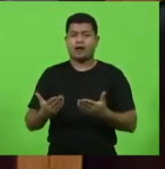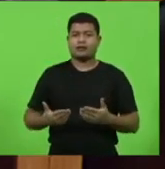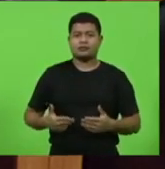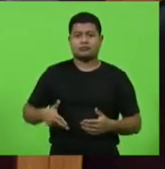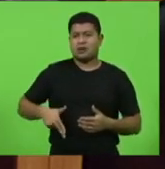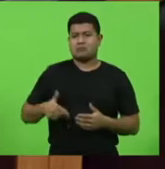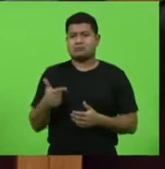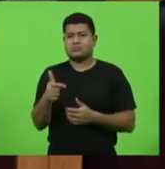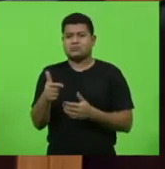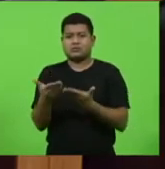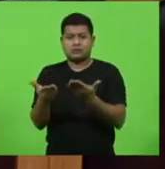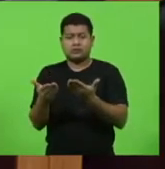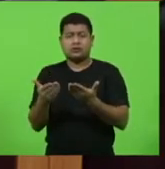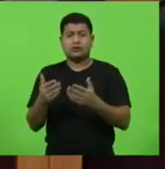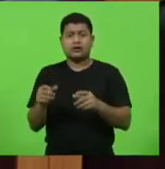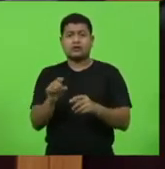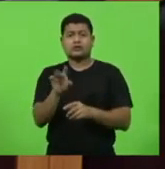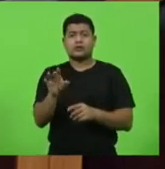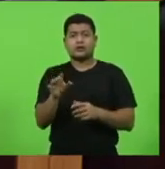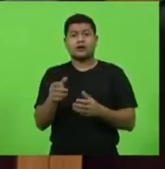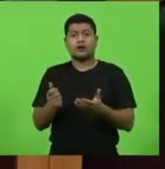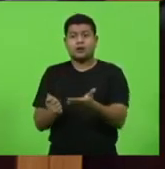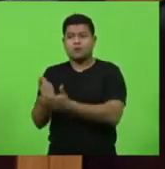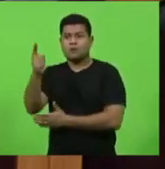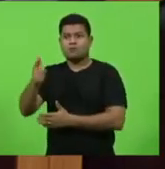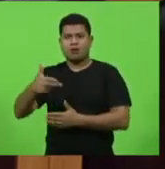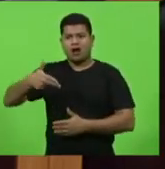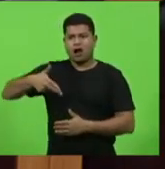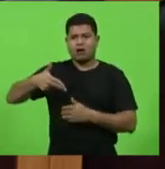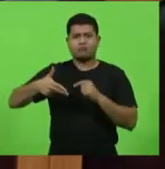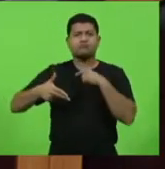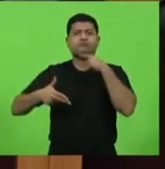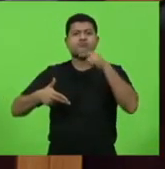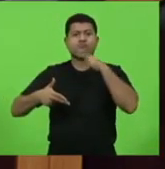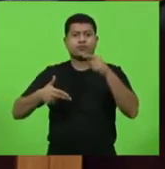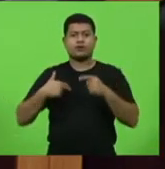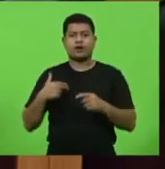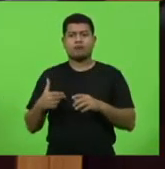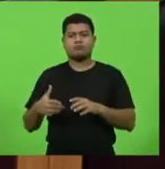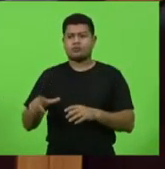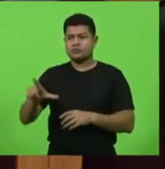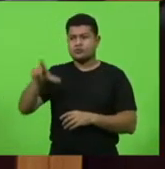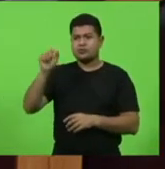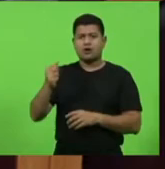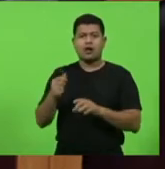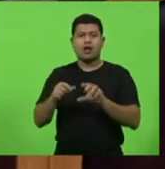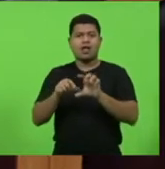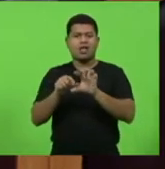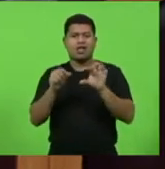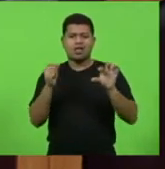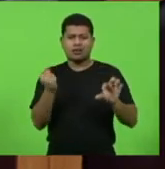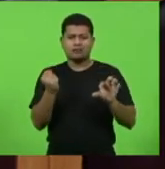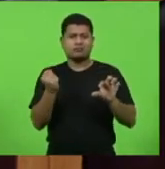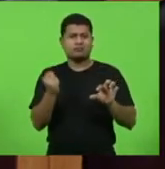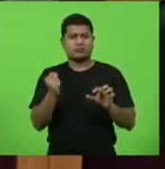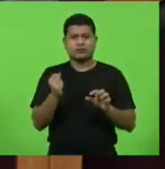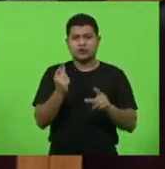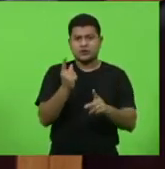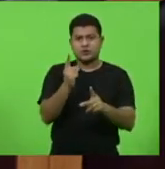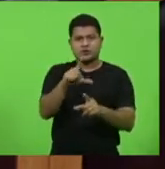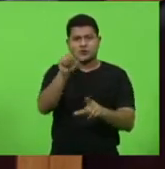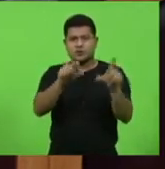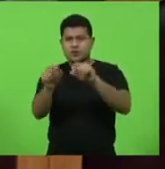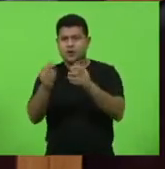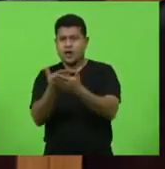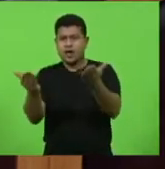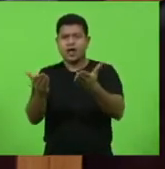anjos. Ele queria comprar uma arma, não conseguiu, armado com faca, escolheu os alvos que não iriam